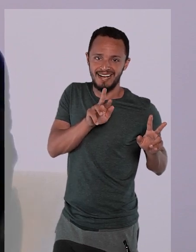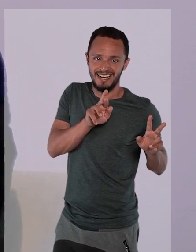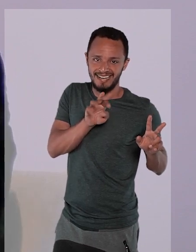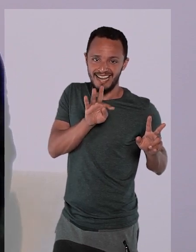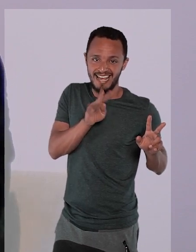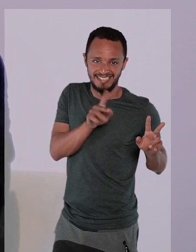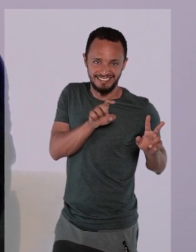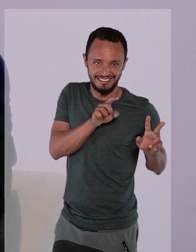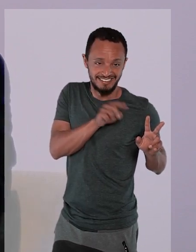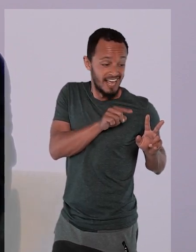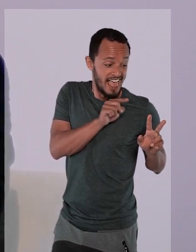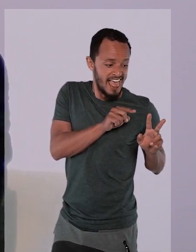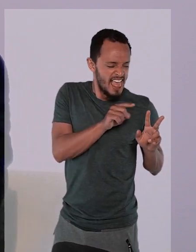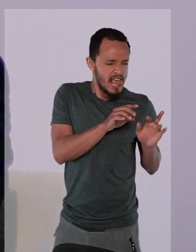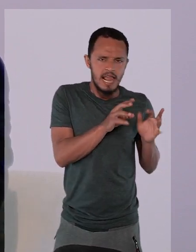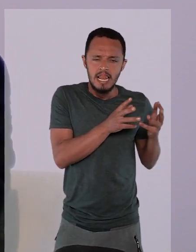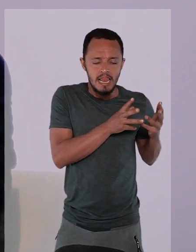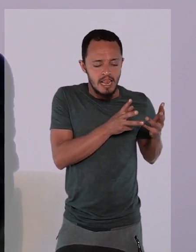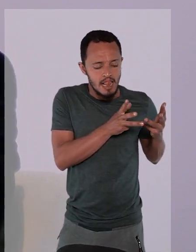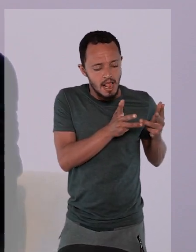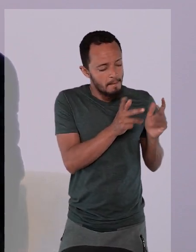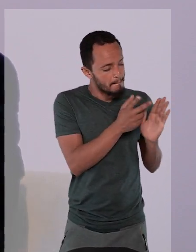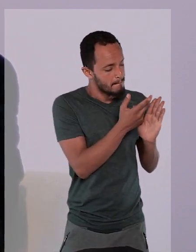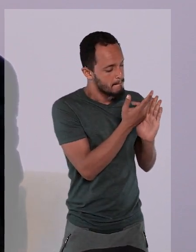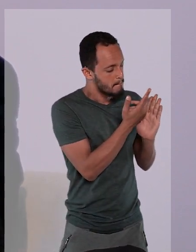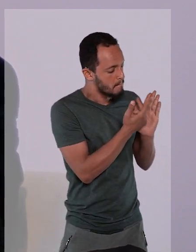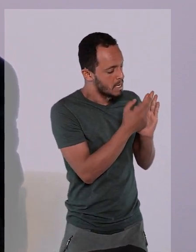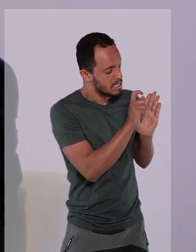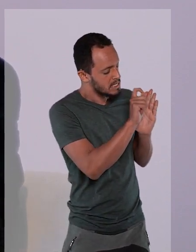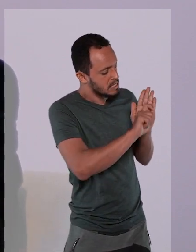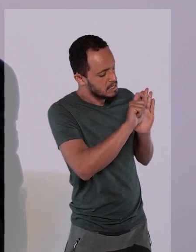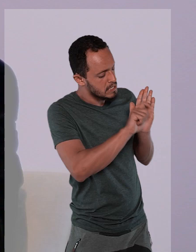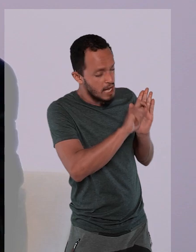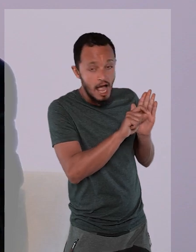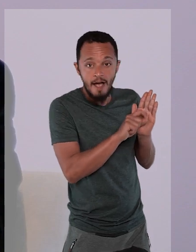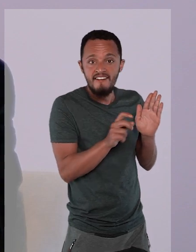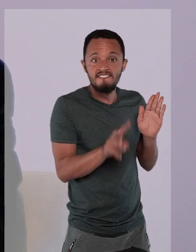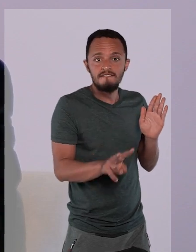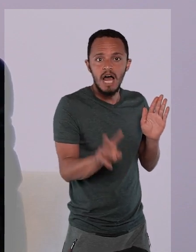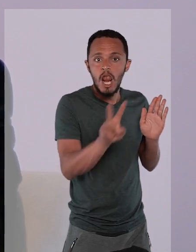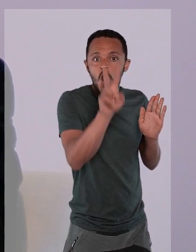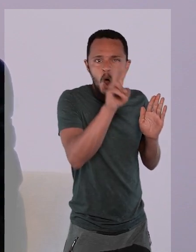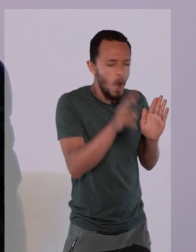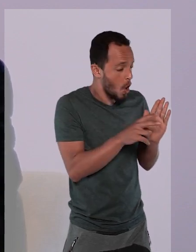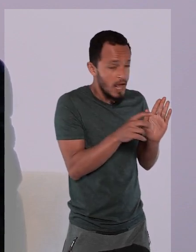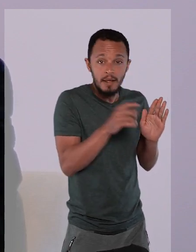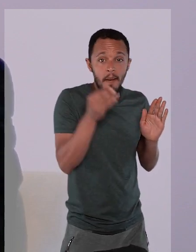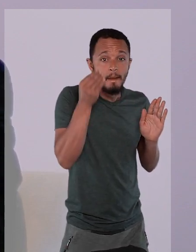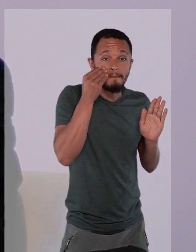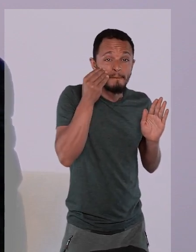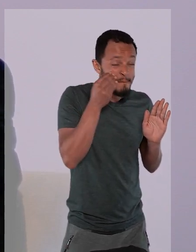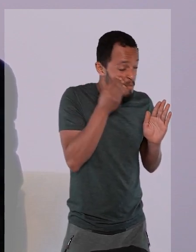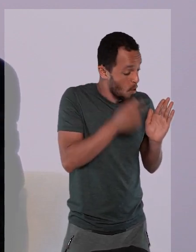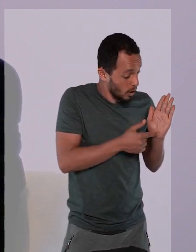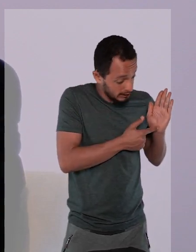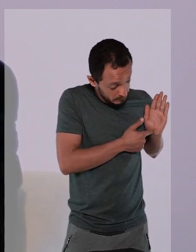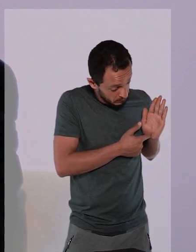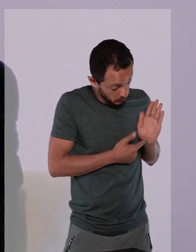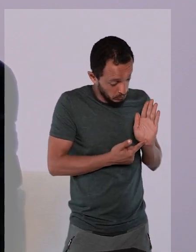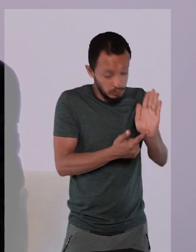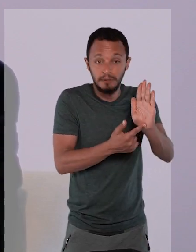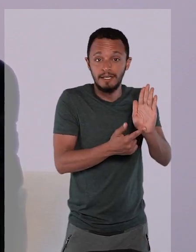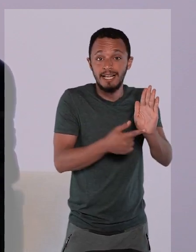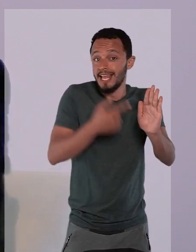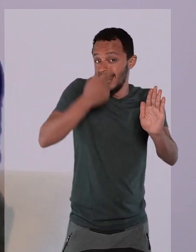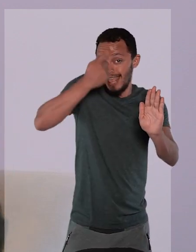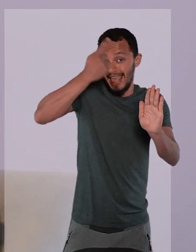o da Margarete é bem elaborado, ele é rico, ele mostra uma erudição, né? E a erudição